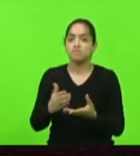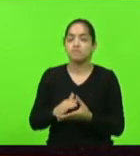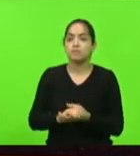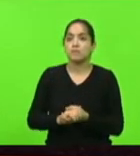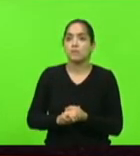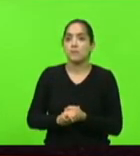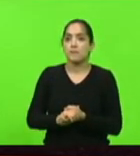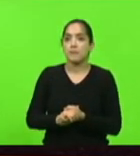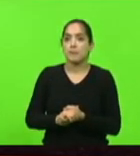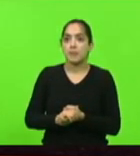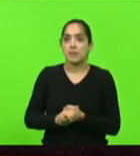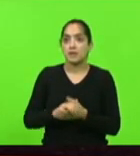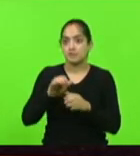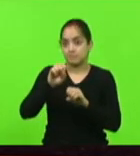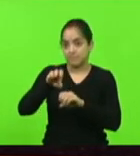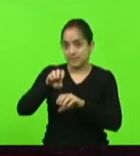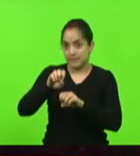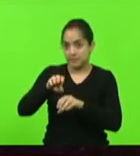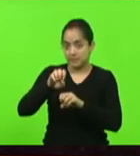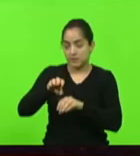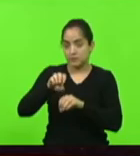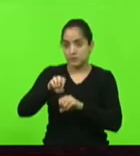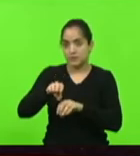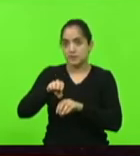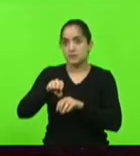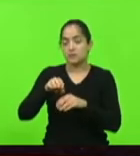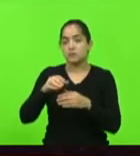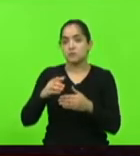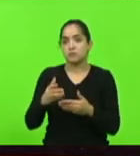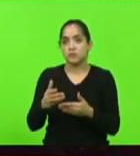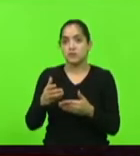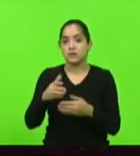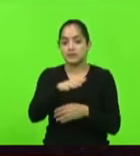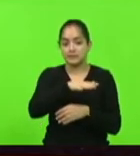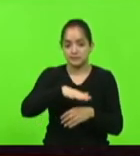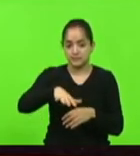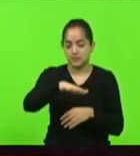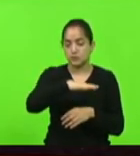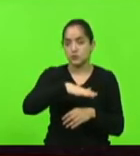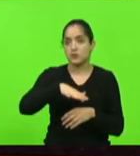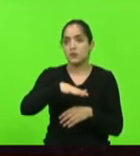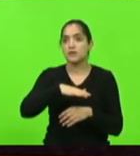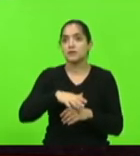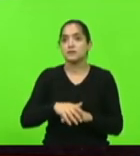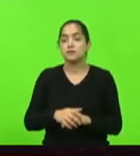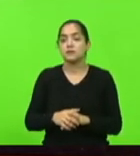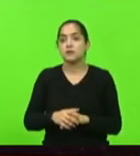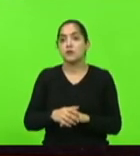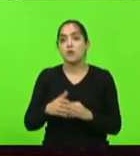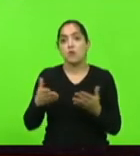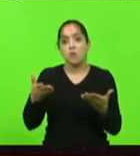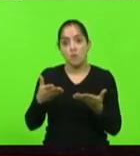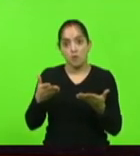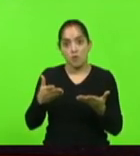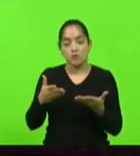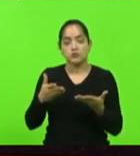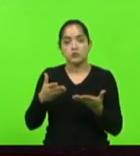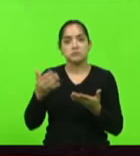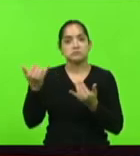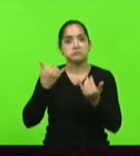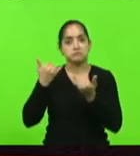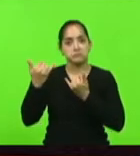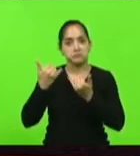para a educação nas respectivas regionais. Hoje tomei conhecimento,